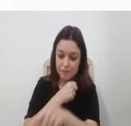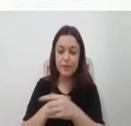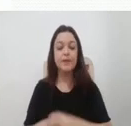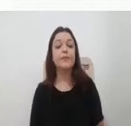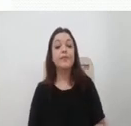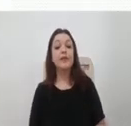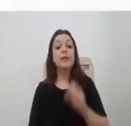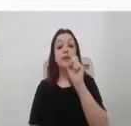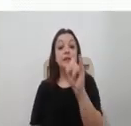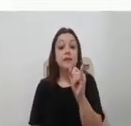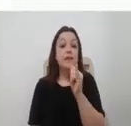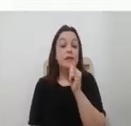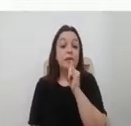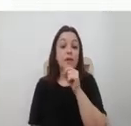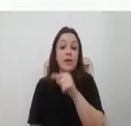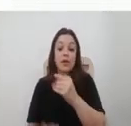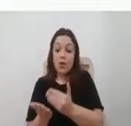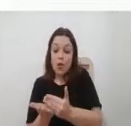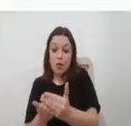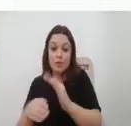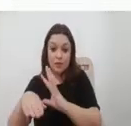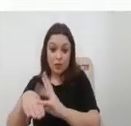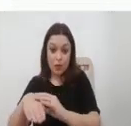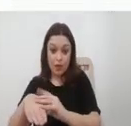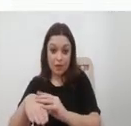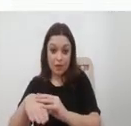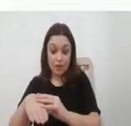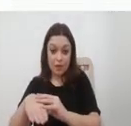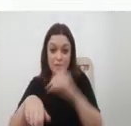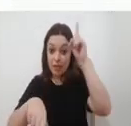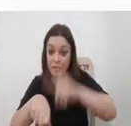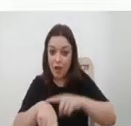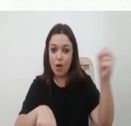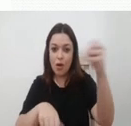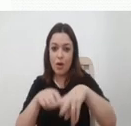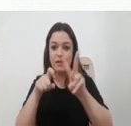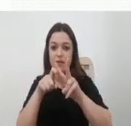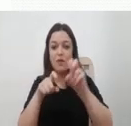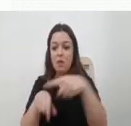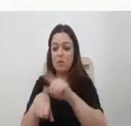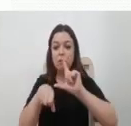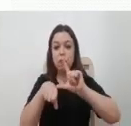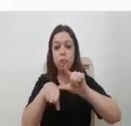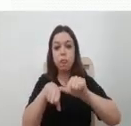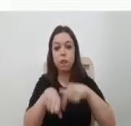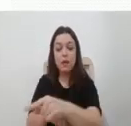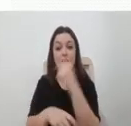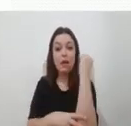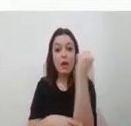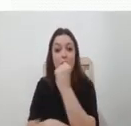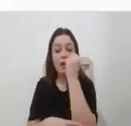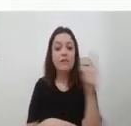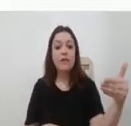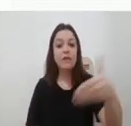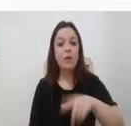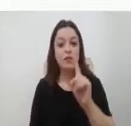inadequado, se existe um atraso inexplicável entre o início dos sinais e a procura por tratamento médico, ou se